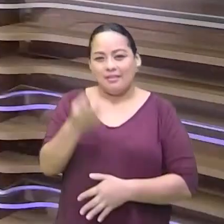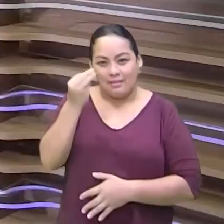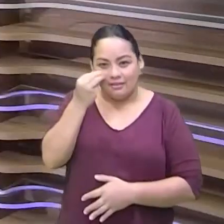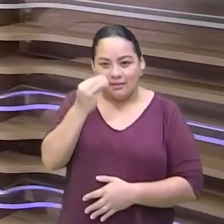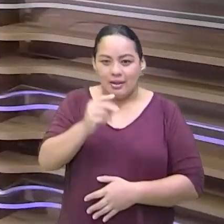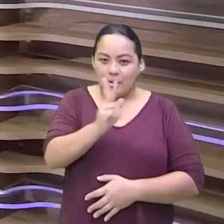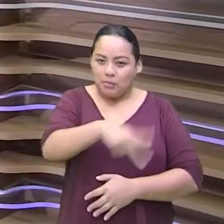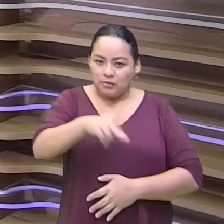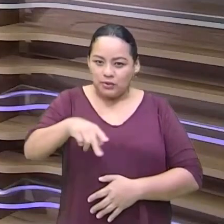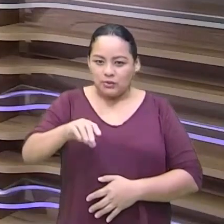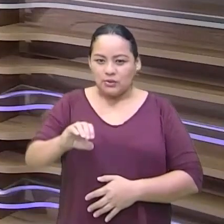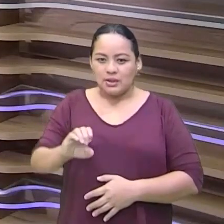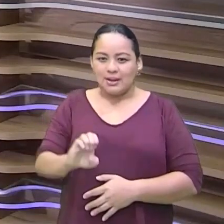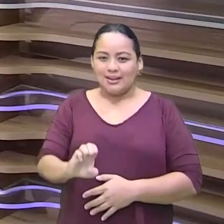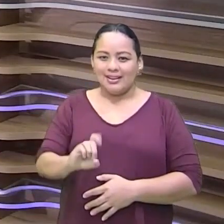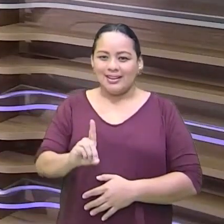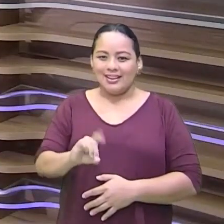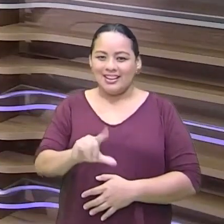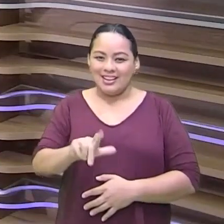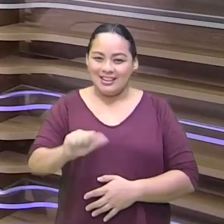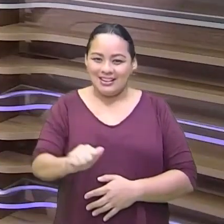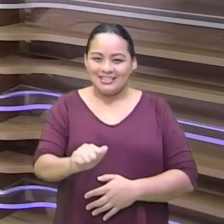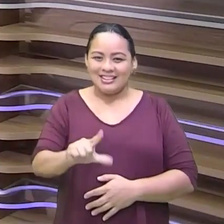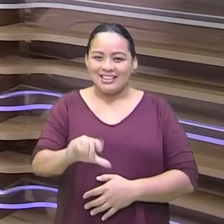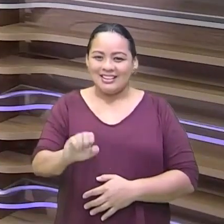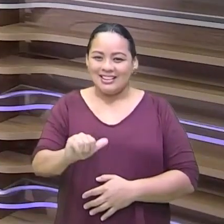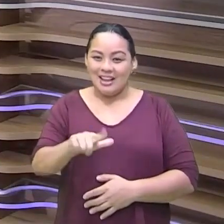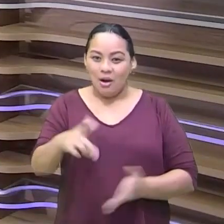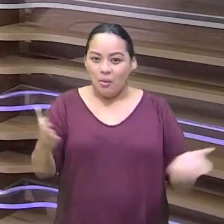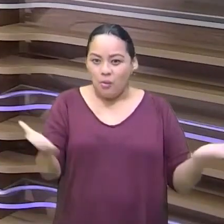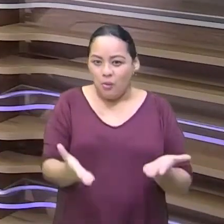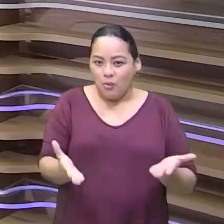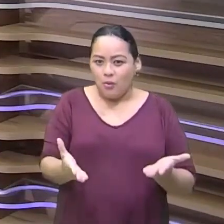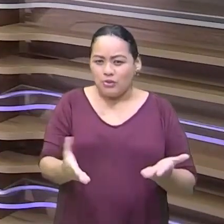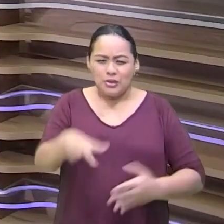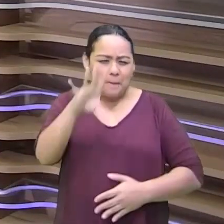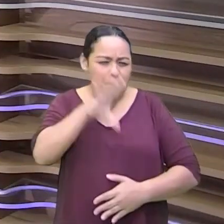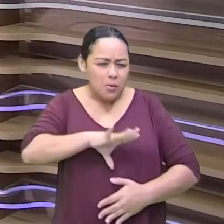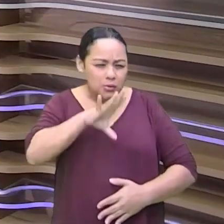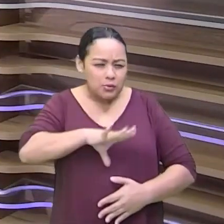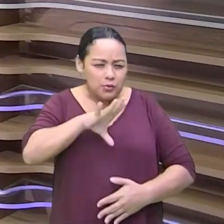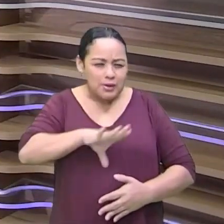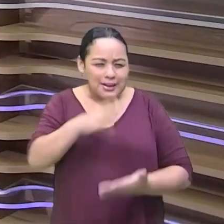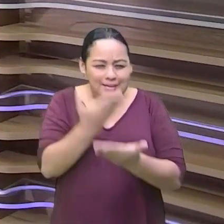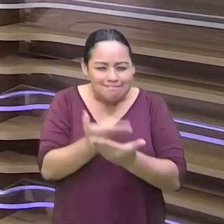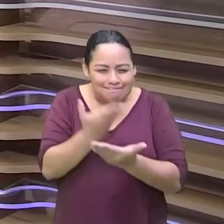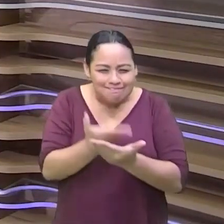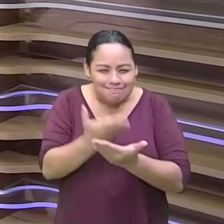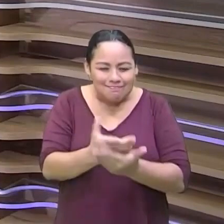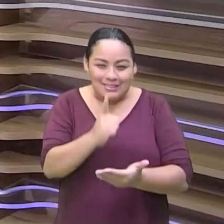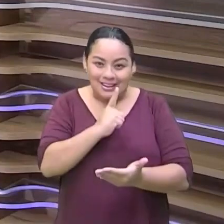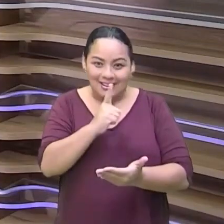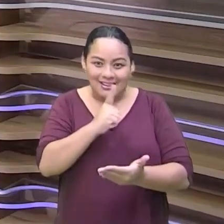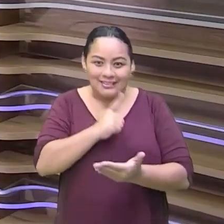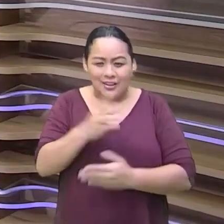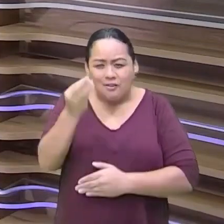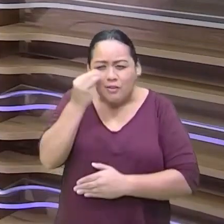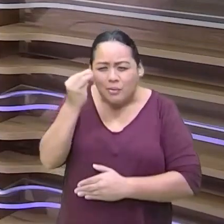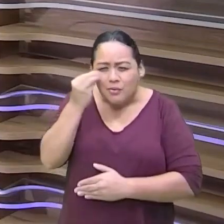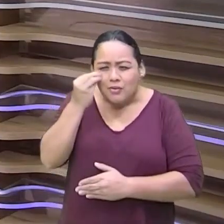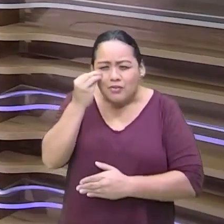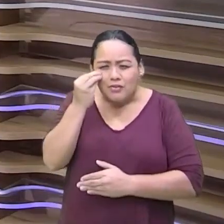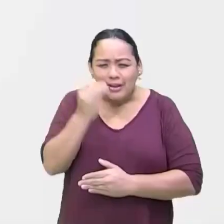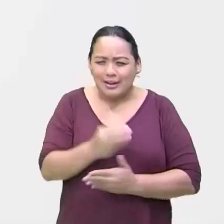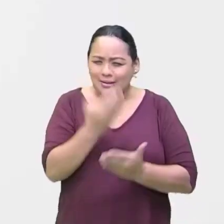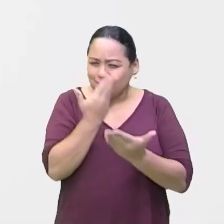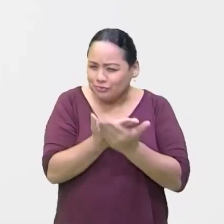eu sou a professora Edla Leal e hoje nós teremos aula de língua portuguesa, exatamente. Vamos verificar o que nós vamos